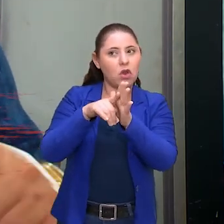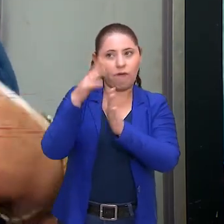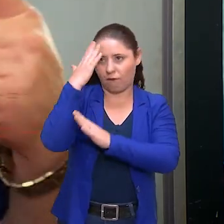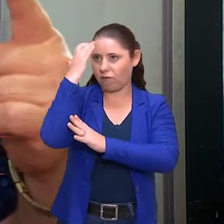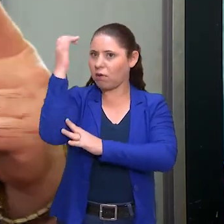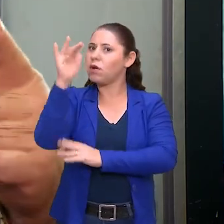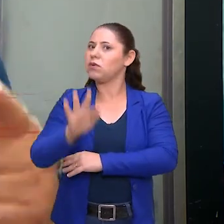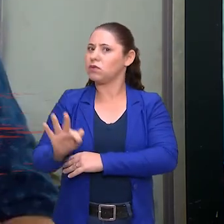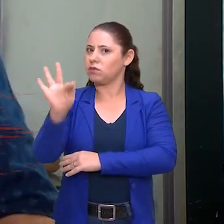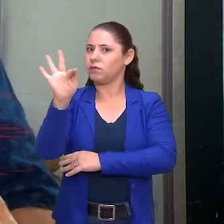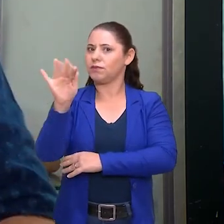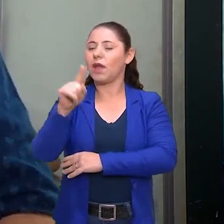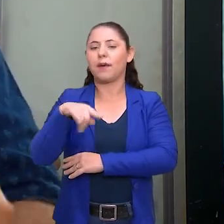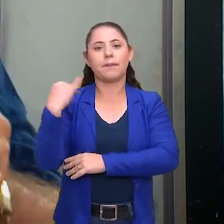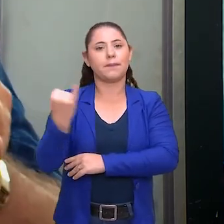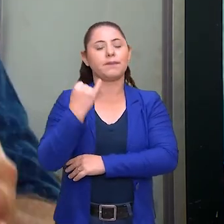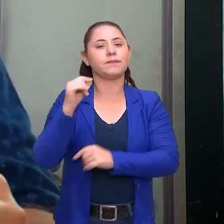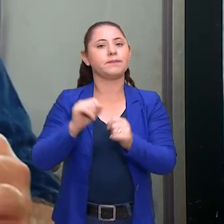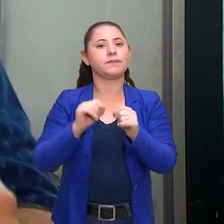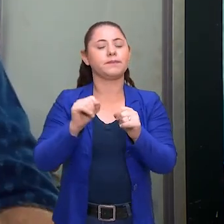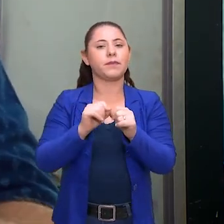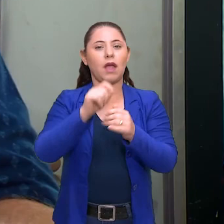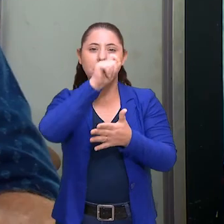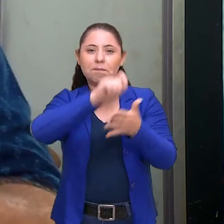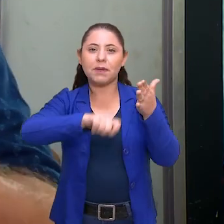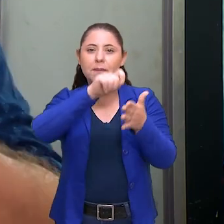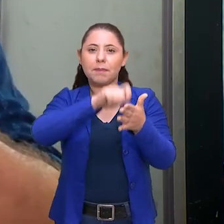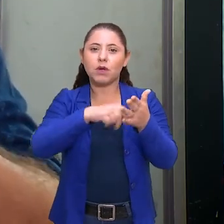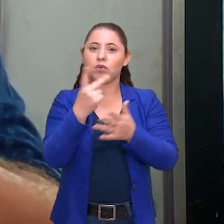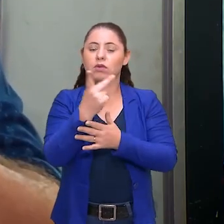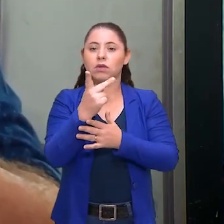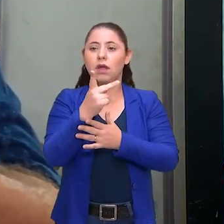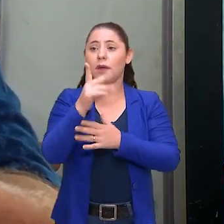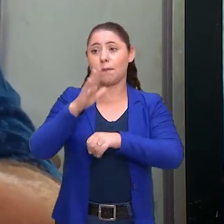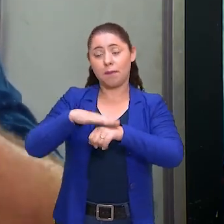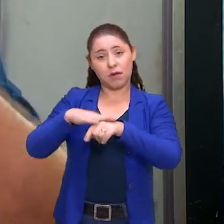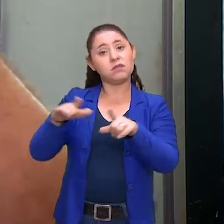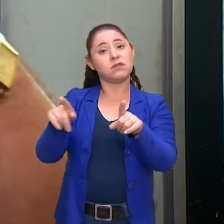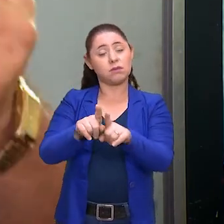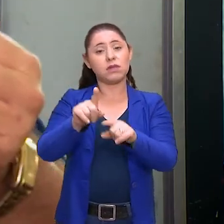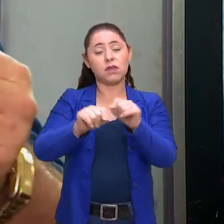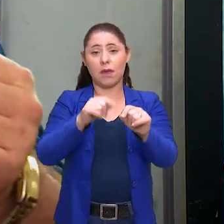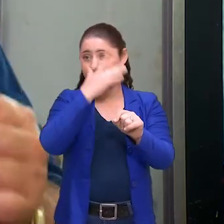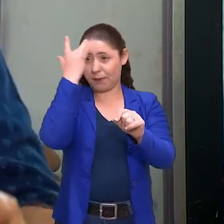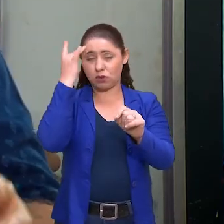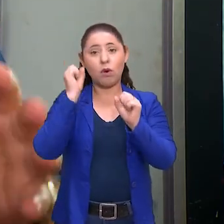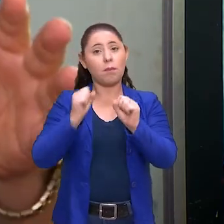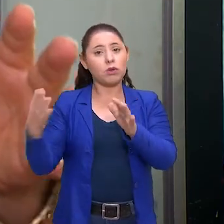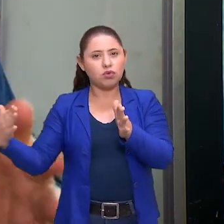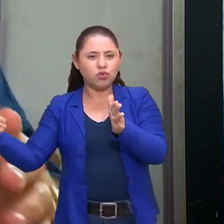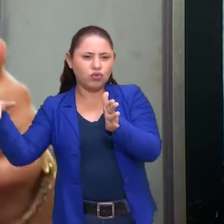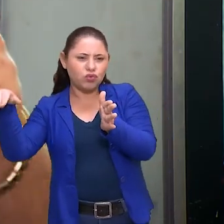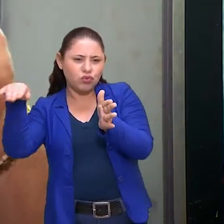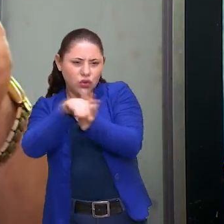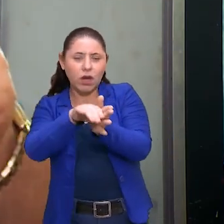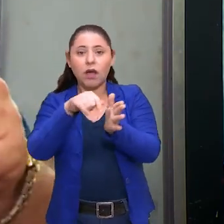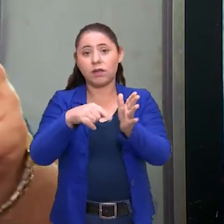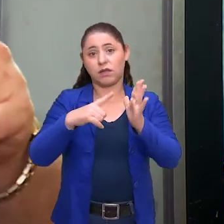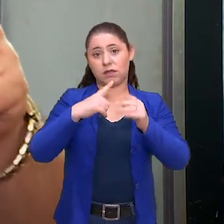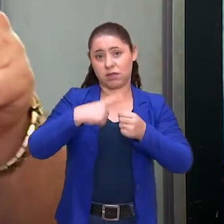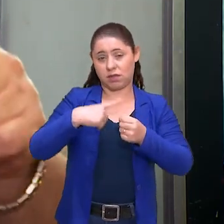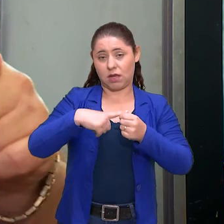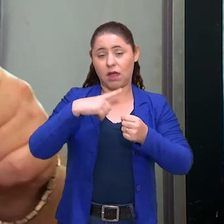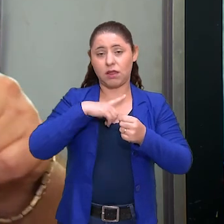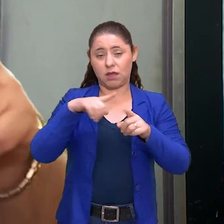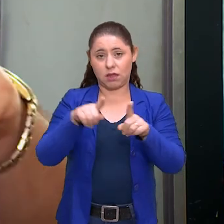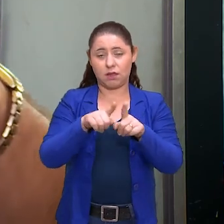de grandes universidades. Então, o importante é isso, é fazer o registro desses dois e dos demais que tem, para que as pessoas possam chegar